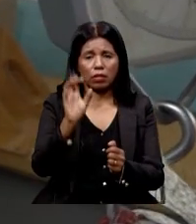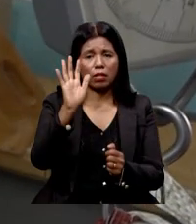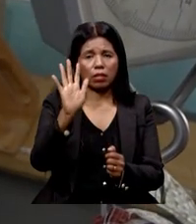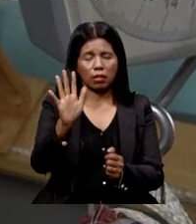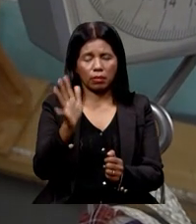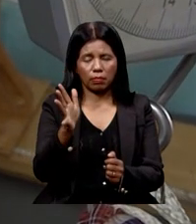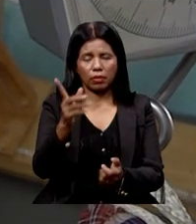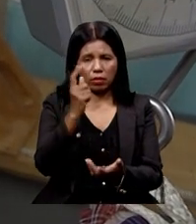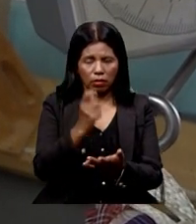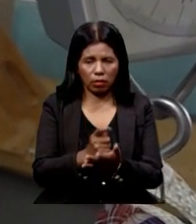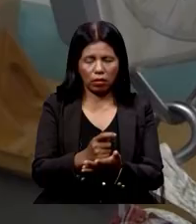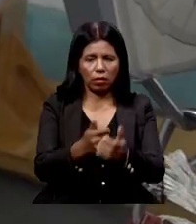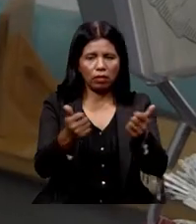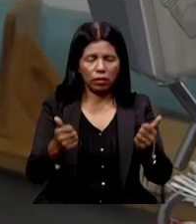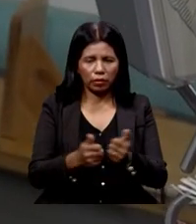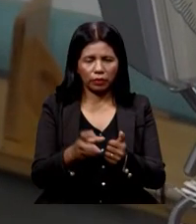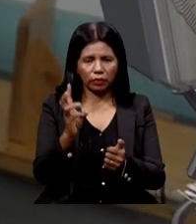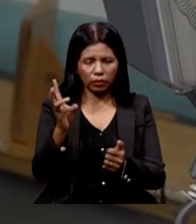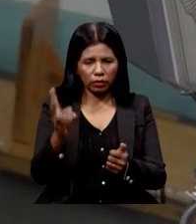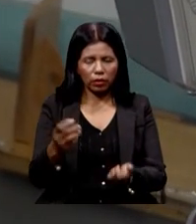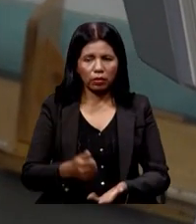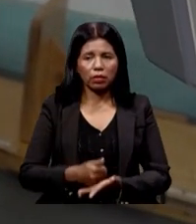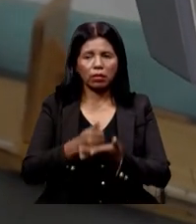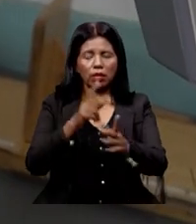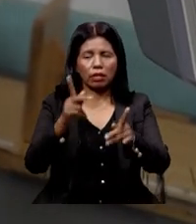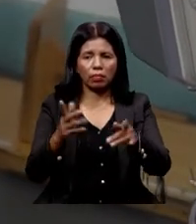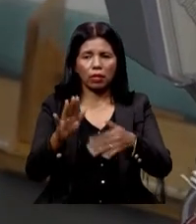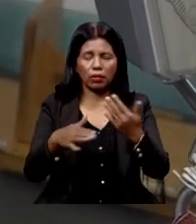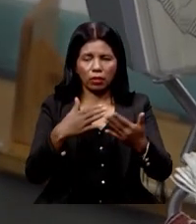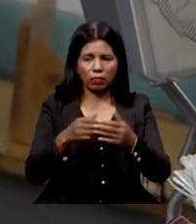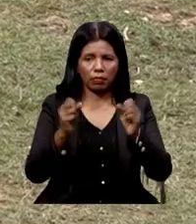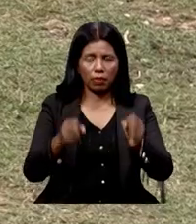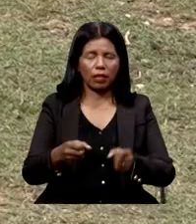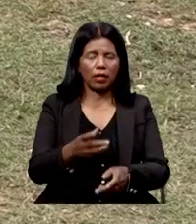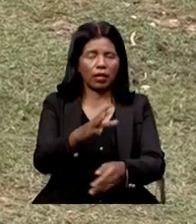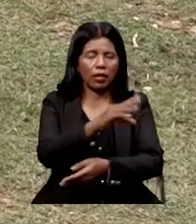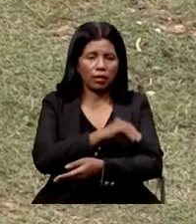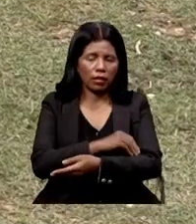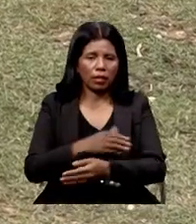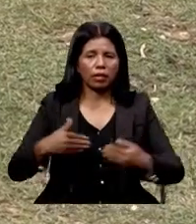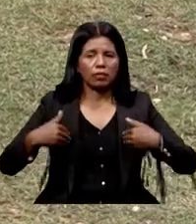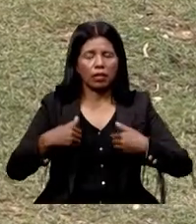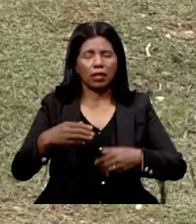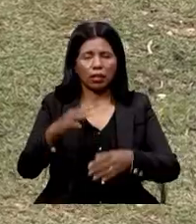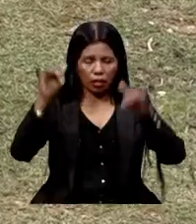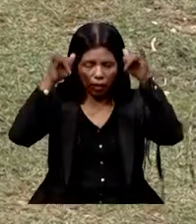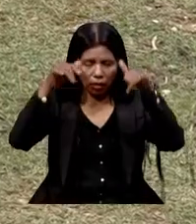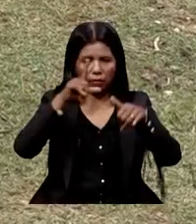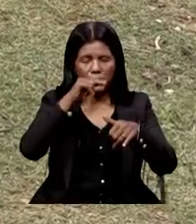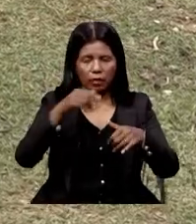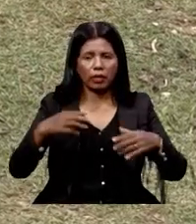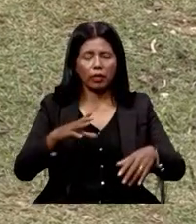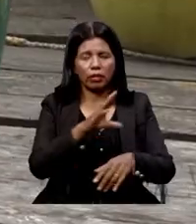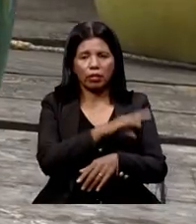Lima Nulu, ba aldeia Hito Nulu, onde facilita a comunidade a tubele hakiak animal hanesan karau, manu, fahi